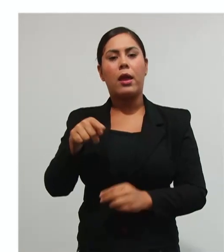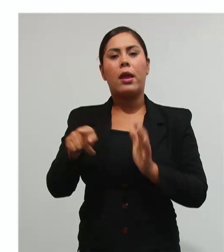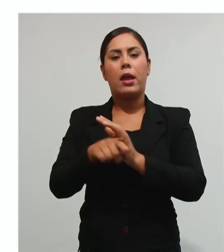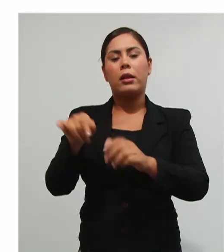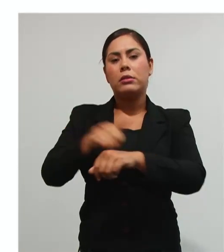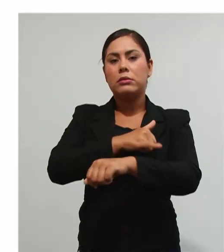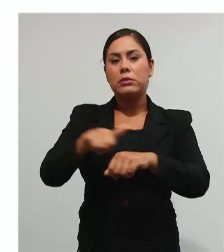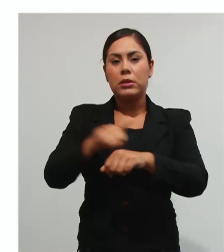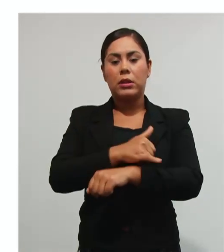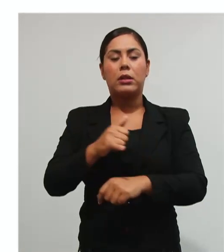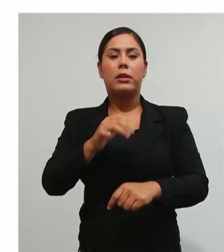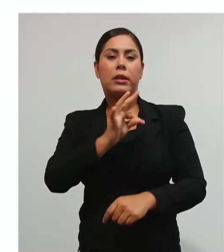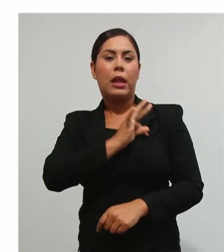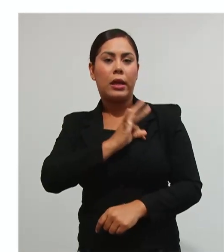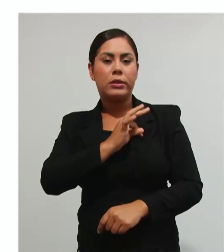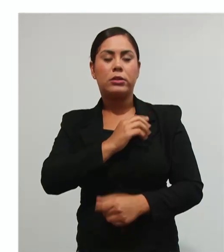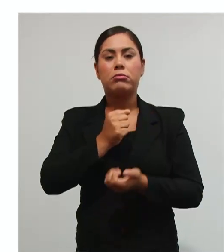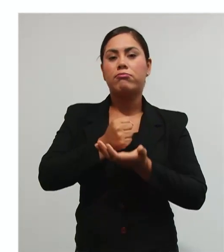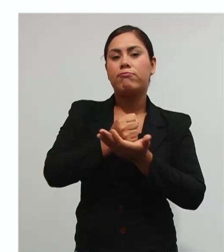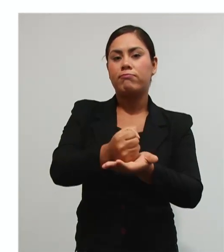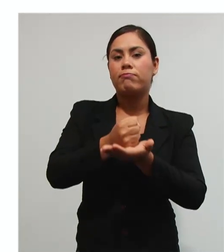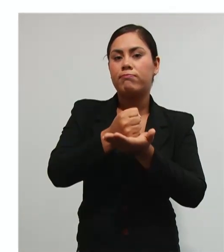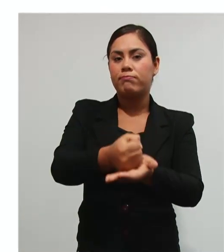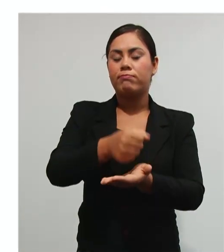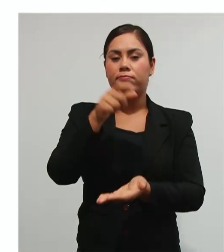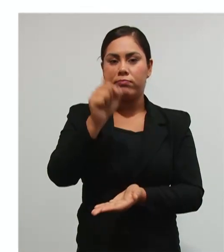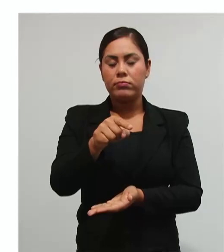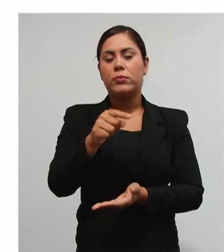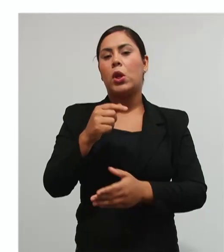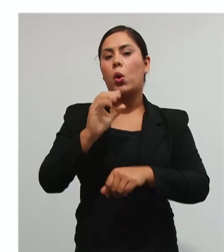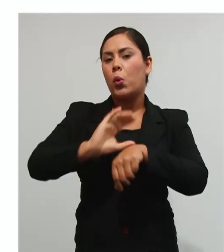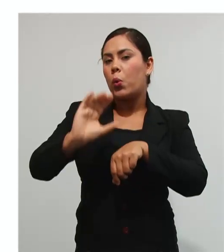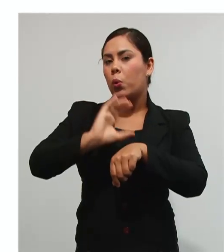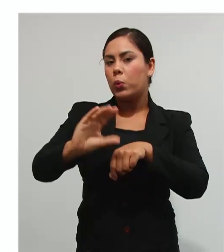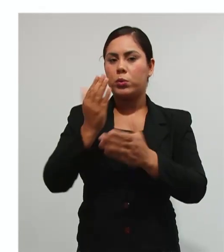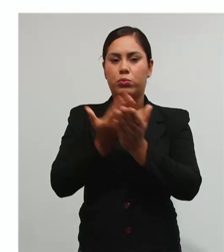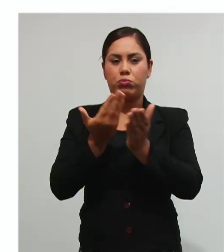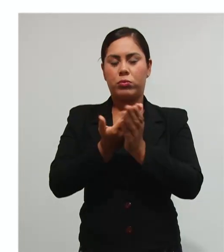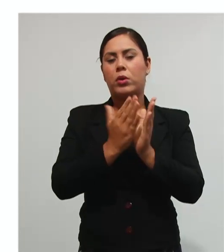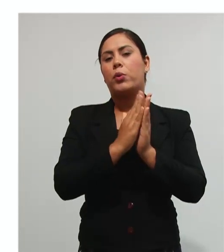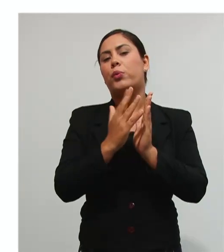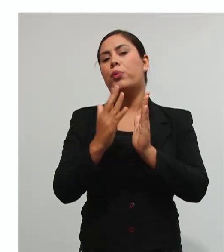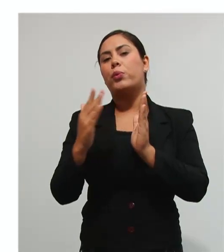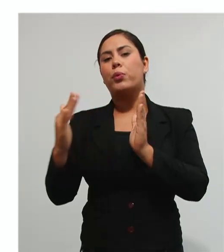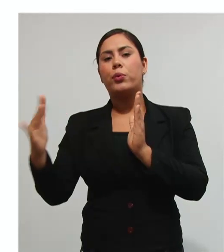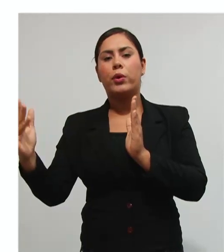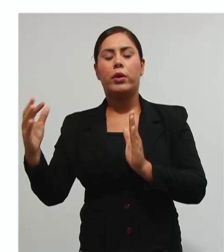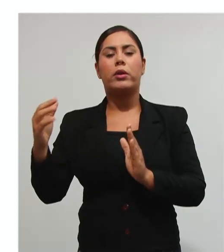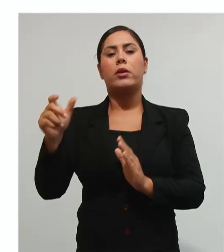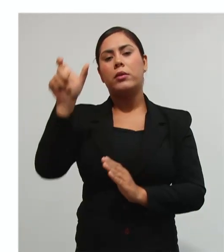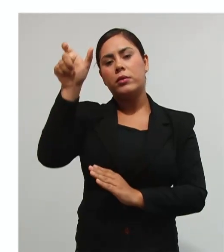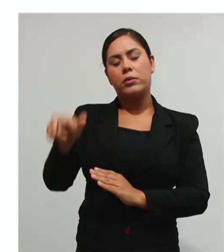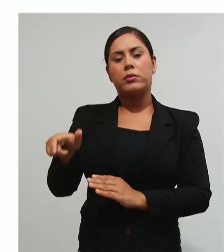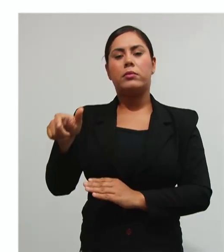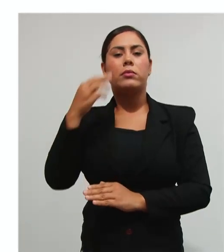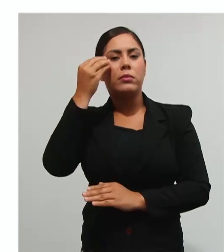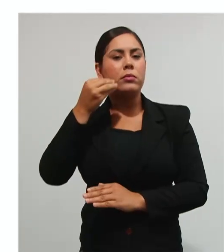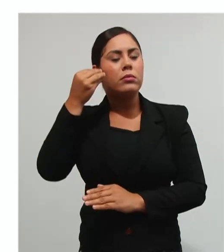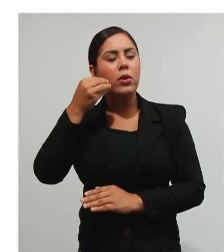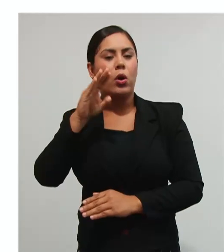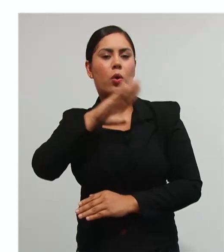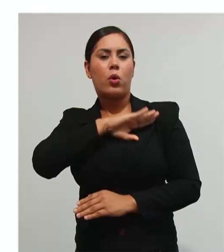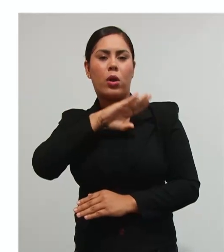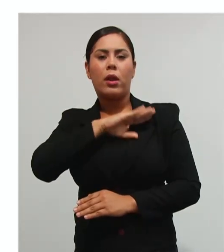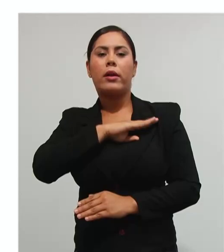oferece mudança de níveis de apoio durante o curso das aulas, com um indivíduo mais experiente, um professor ou um colega